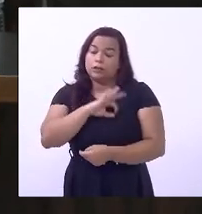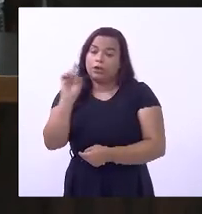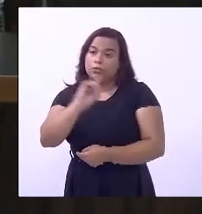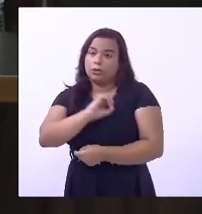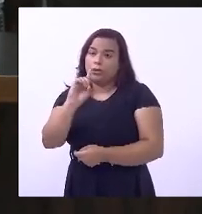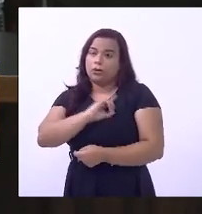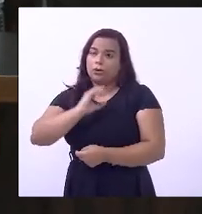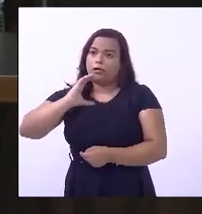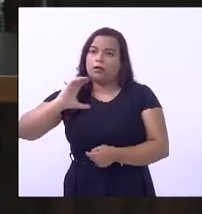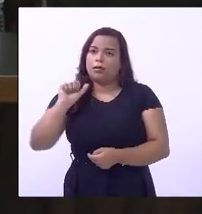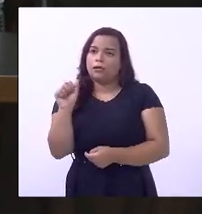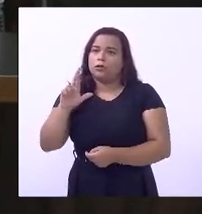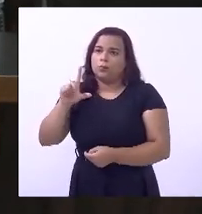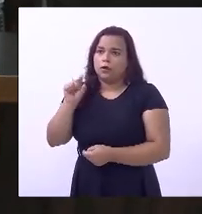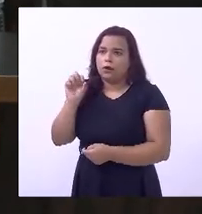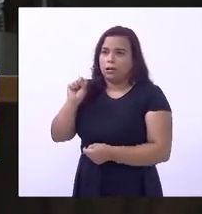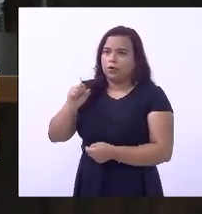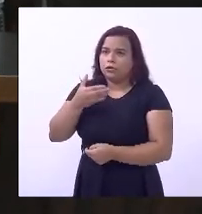Carlos Augusto.